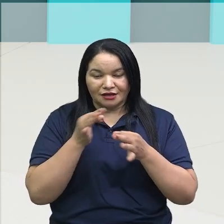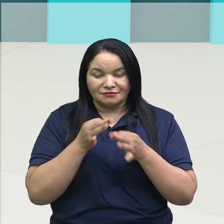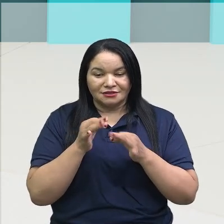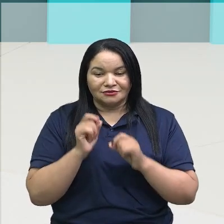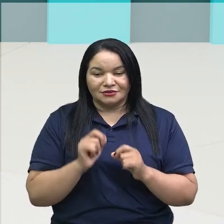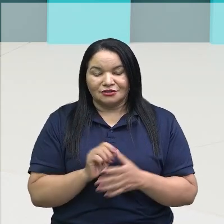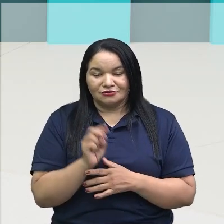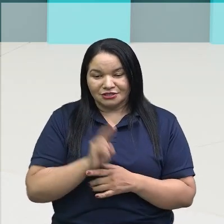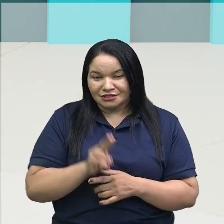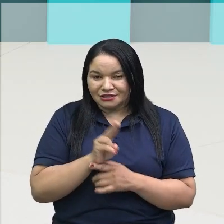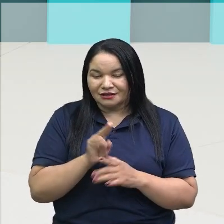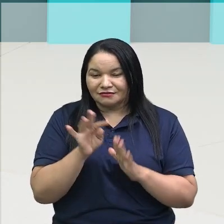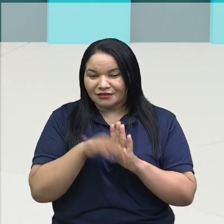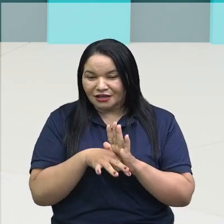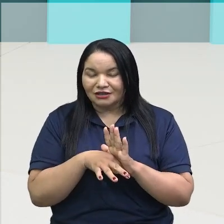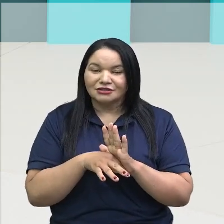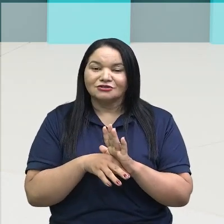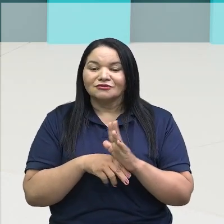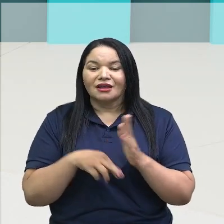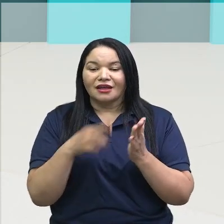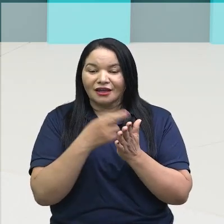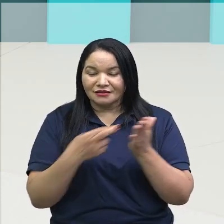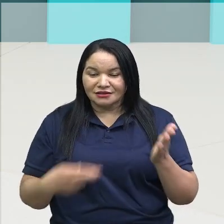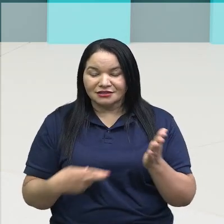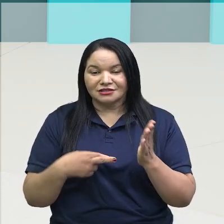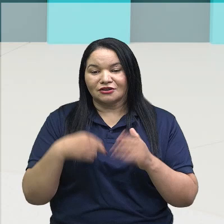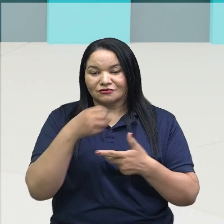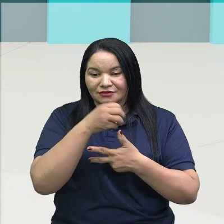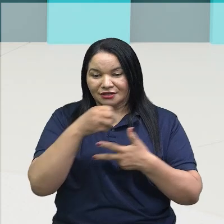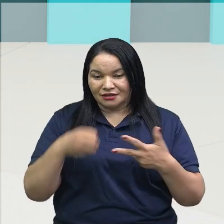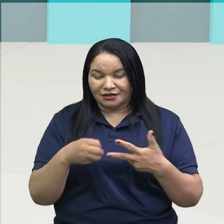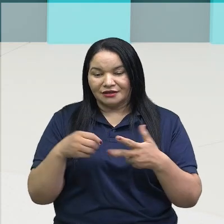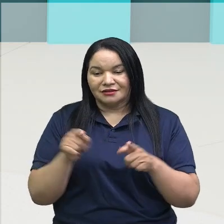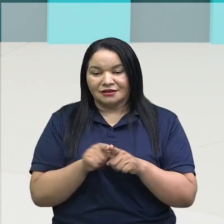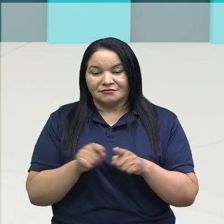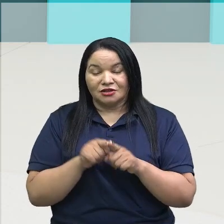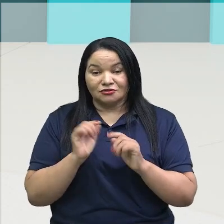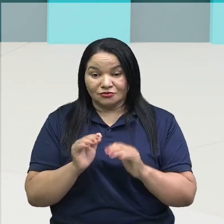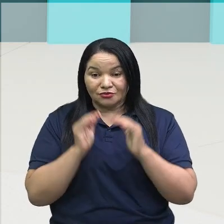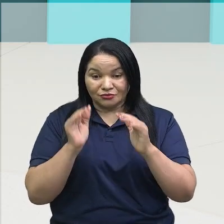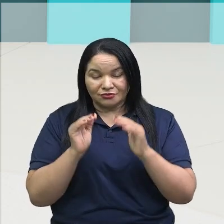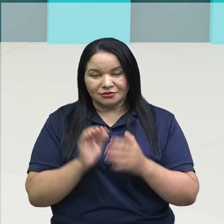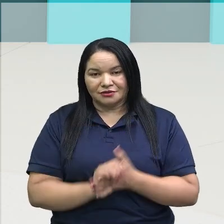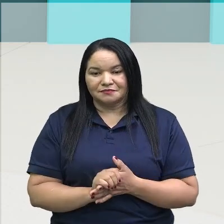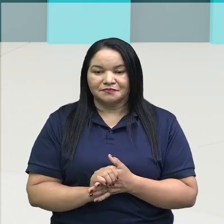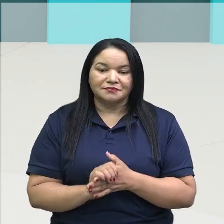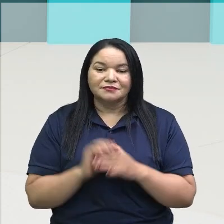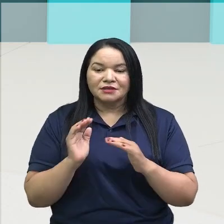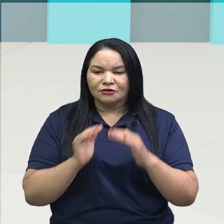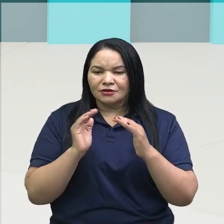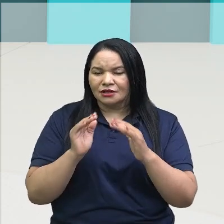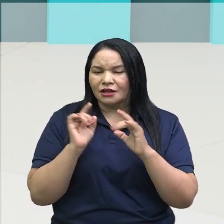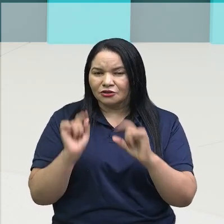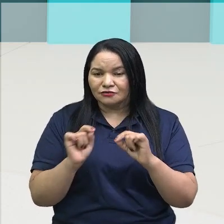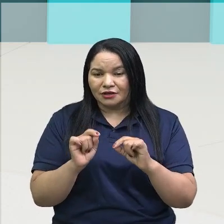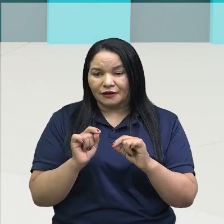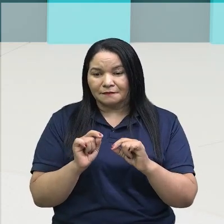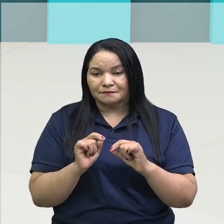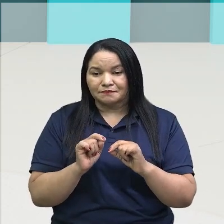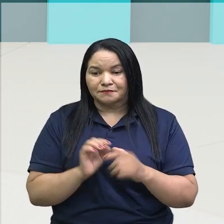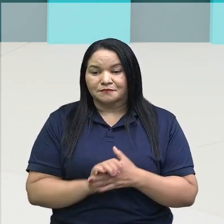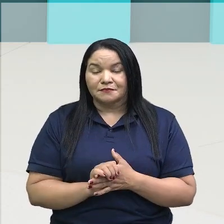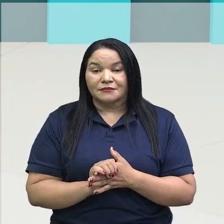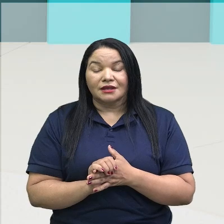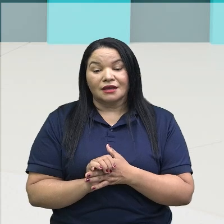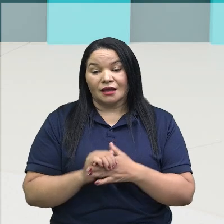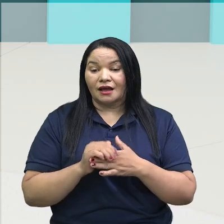em textos, redação do Enem, argumento de autoridade, gente. Então, perceba que nesse argumento de autoridade, você busca a palavra